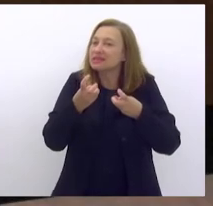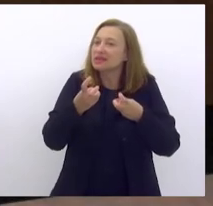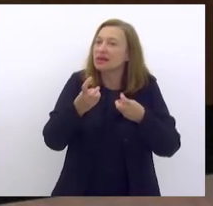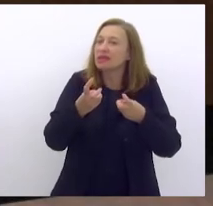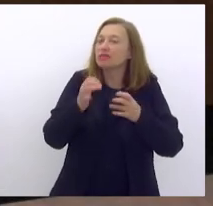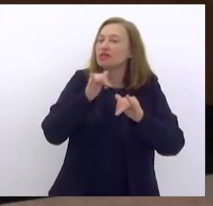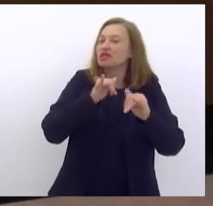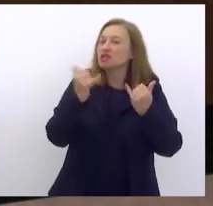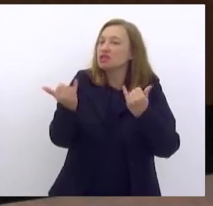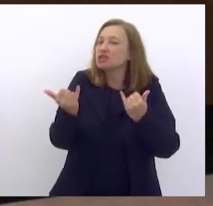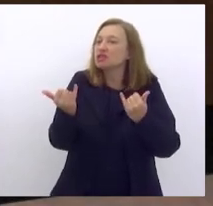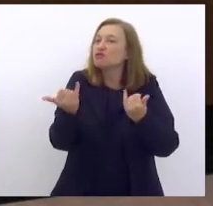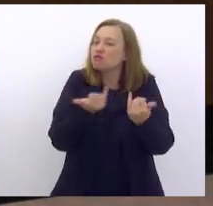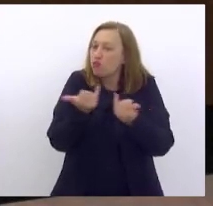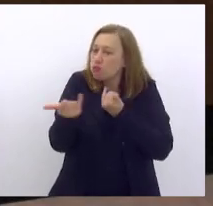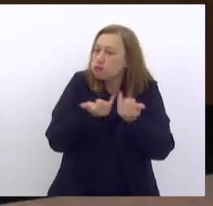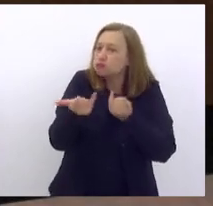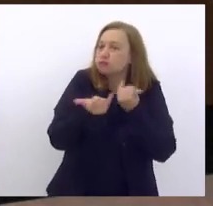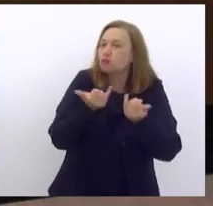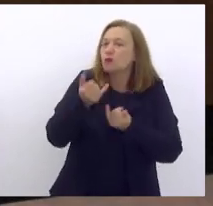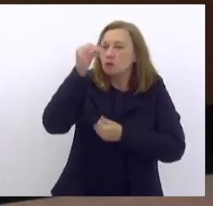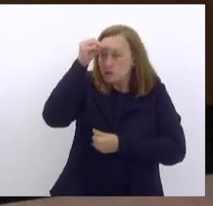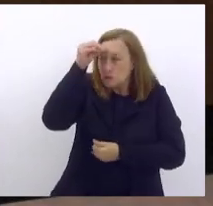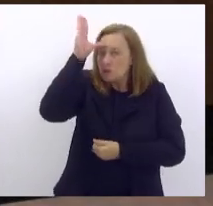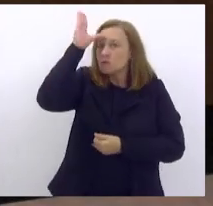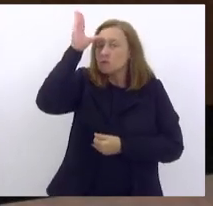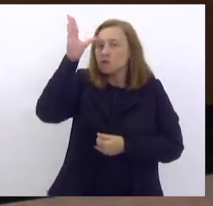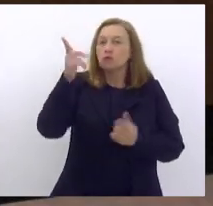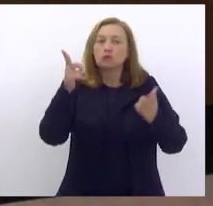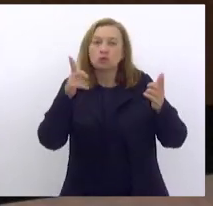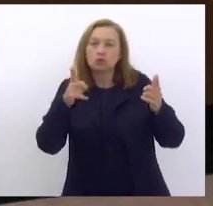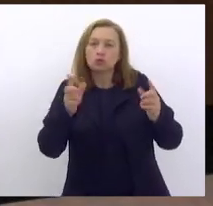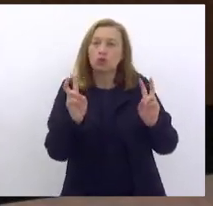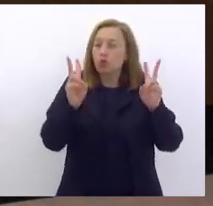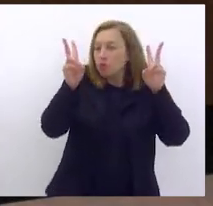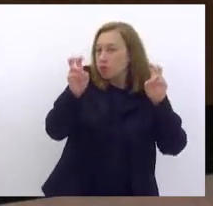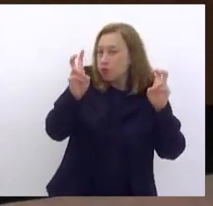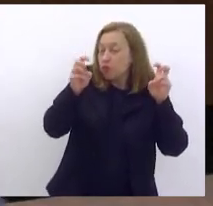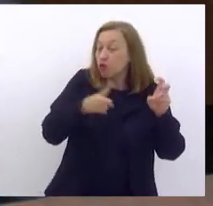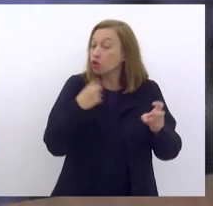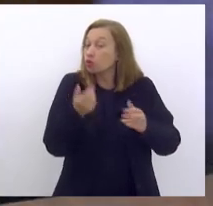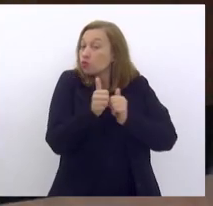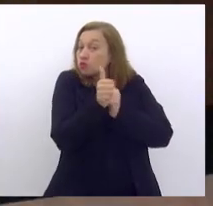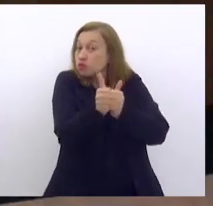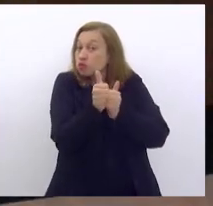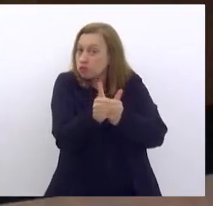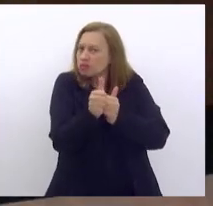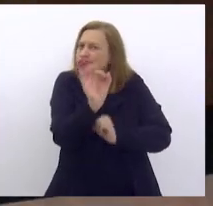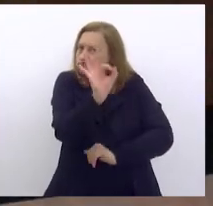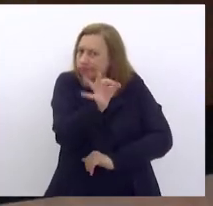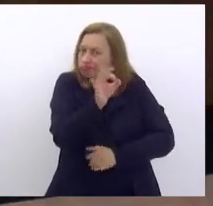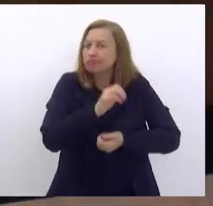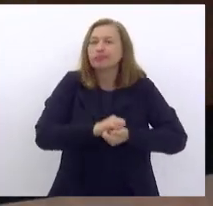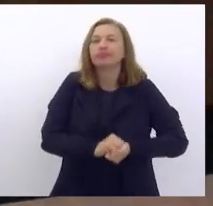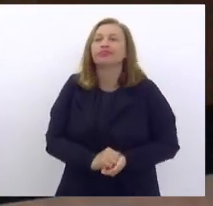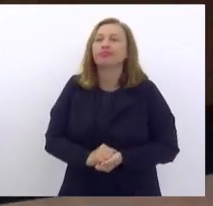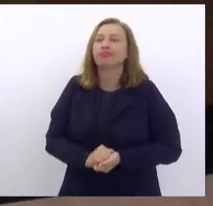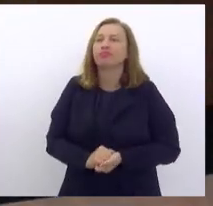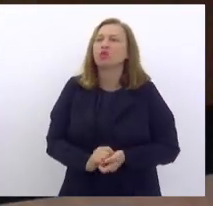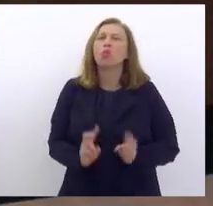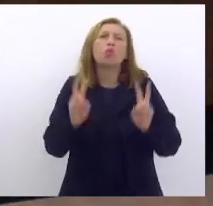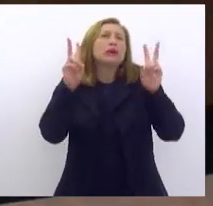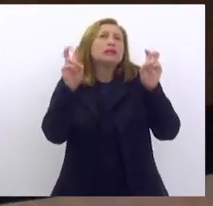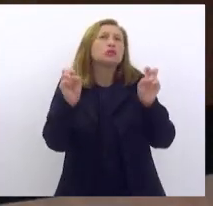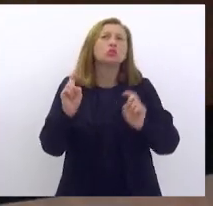dados, através do nosso conhecimento empírico, aquilo que a gente está acompanhando, né? O